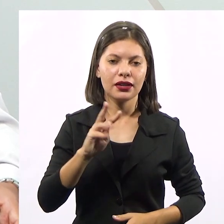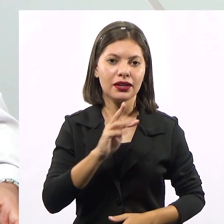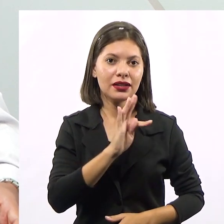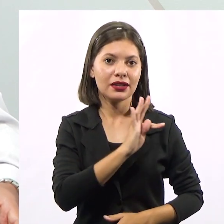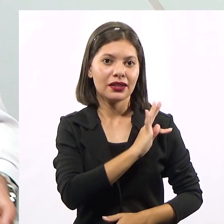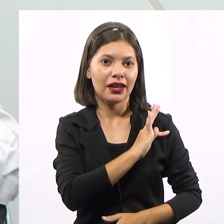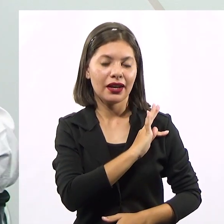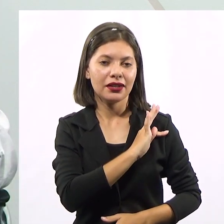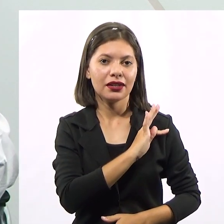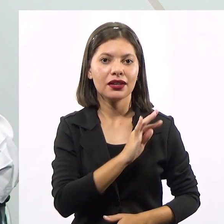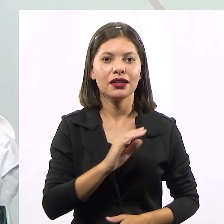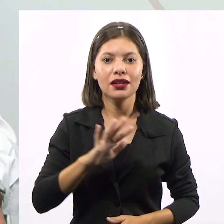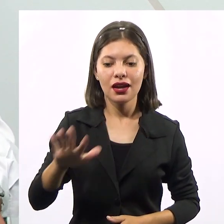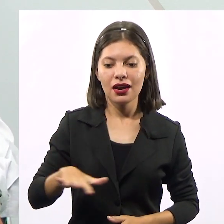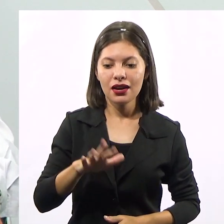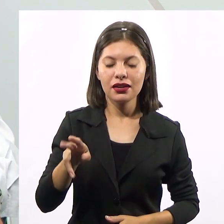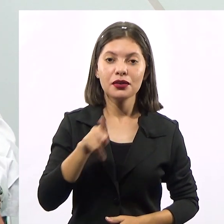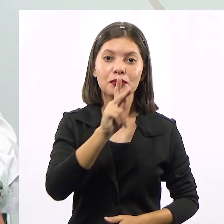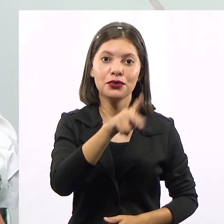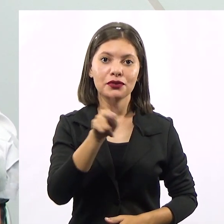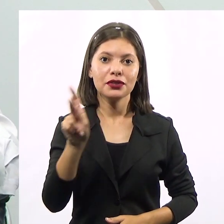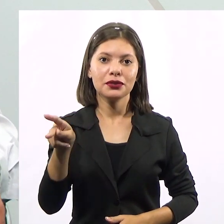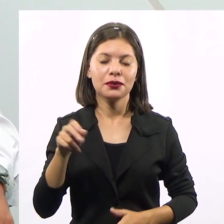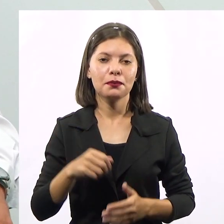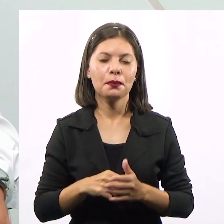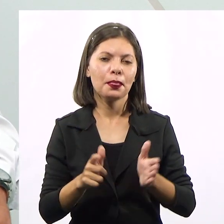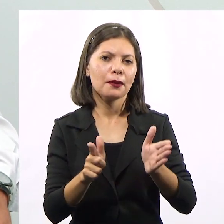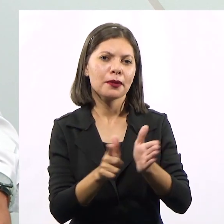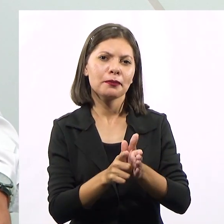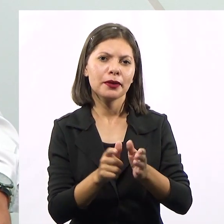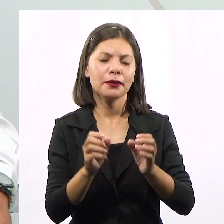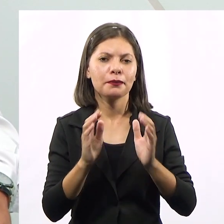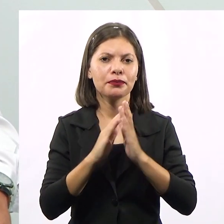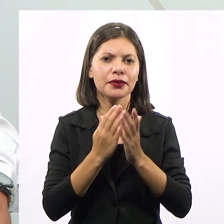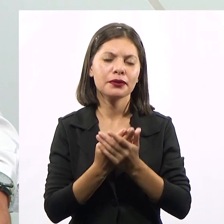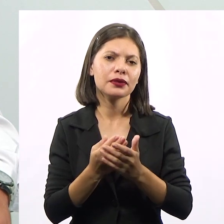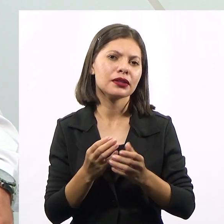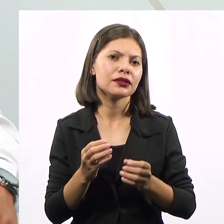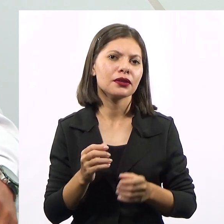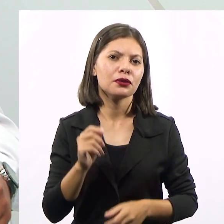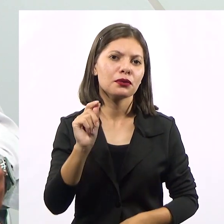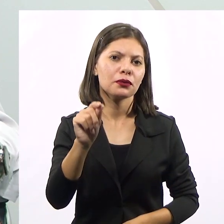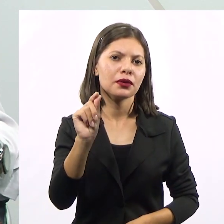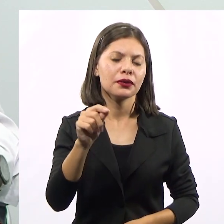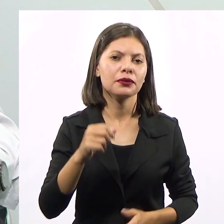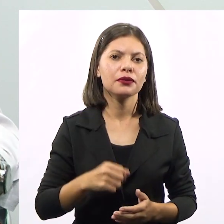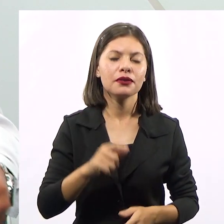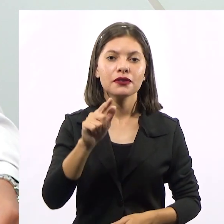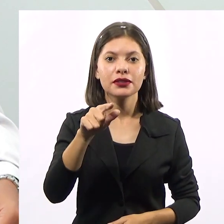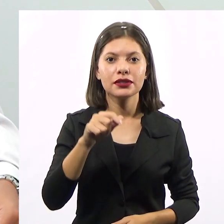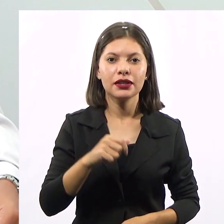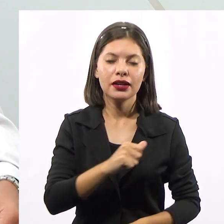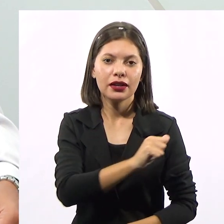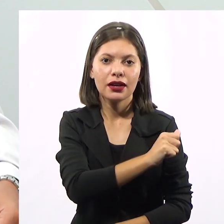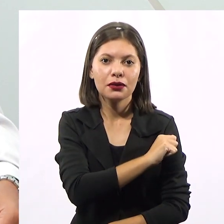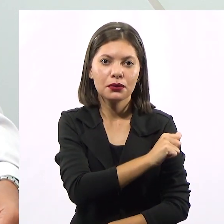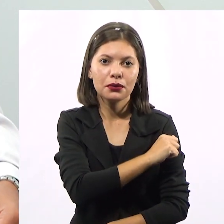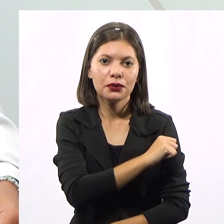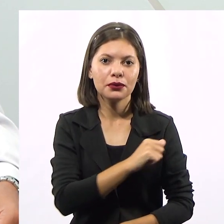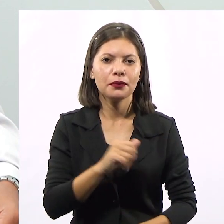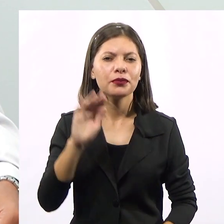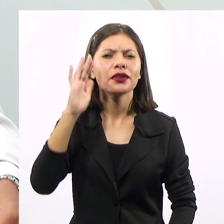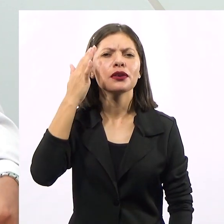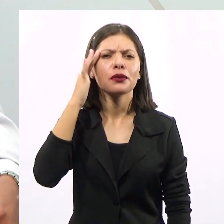área técnica ou seja na área docente. A gente pensar qual é o papel que uma educação tem e você, enquanto